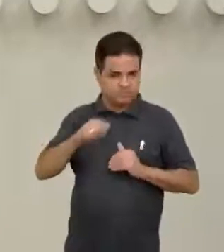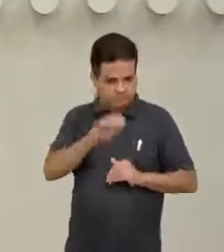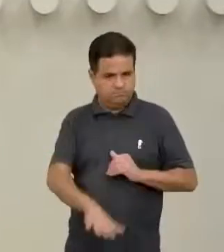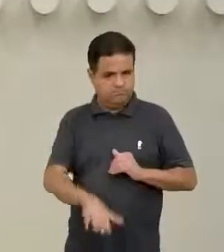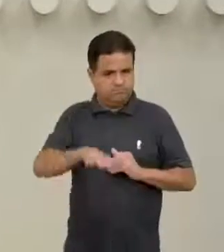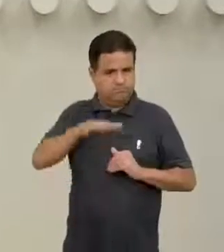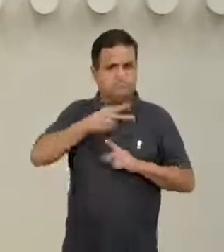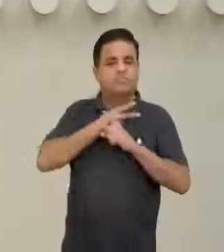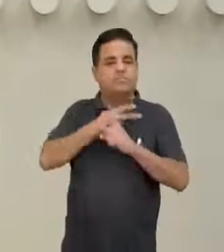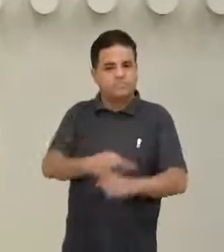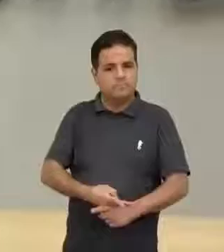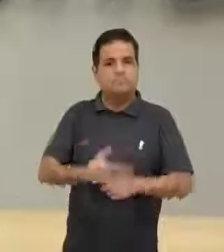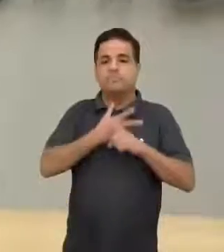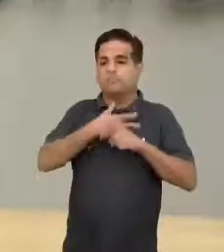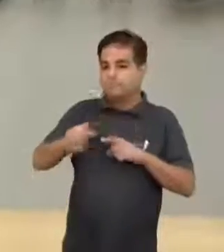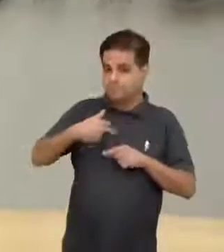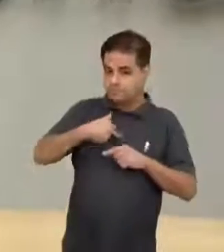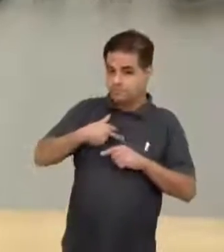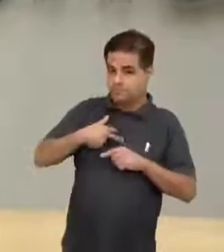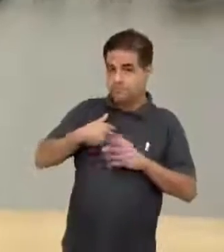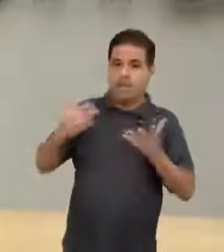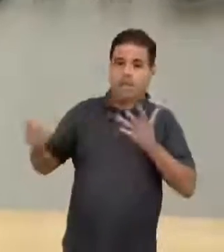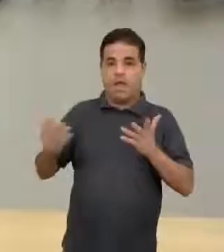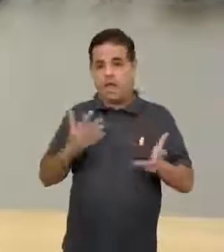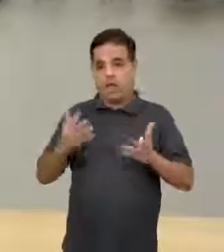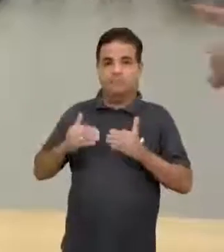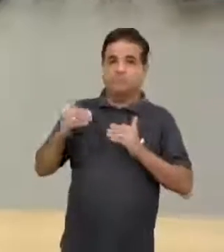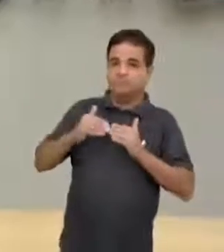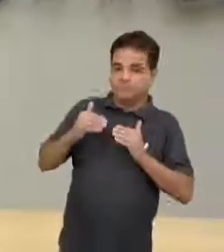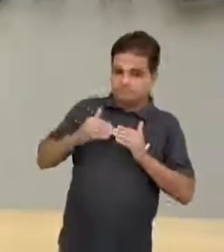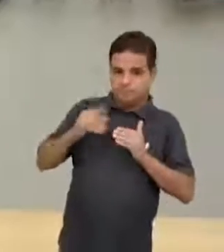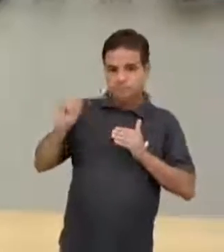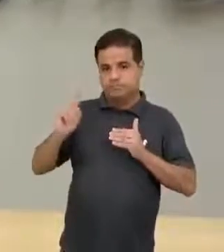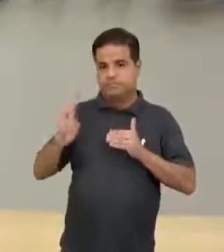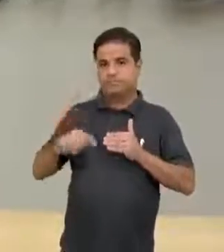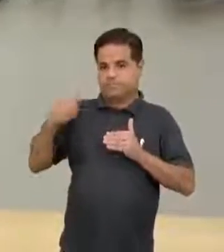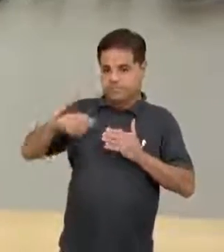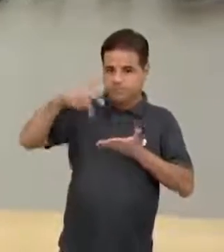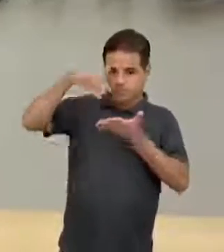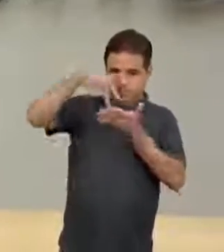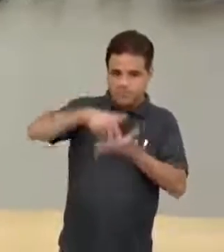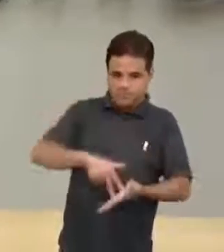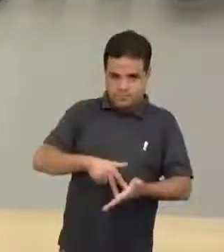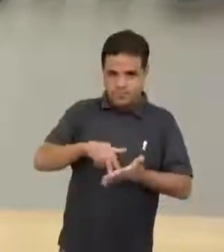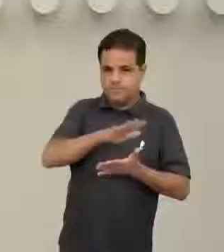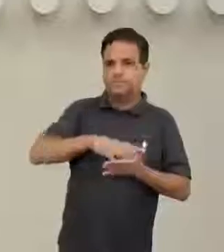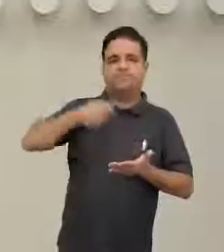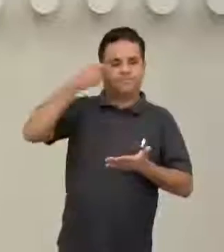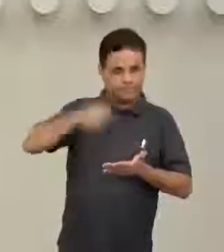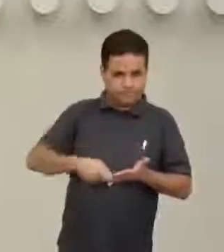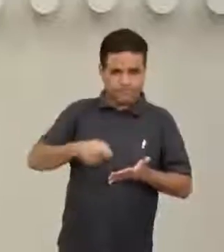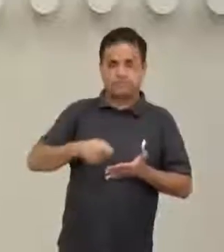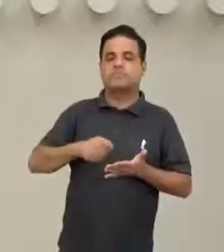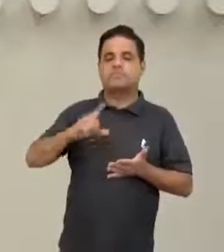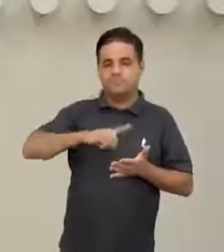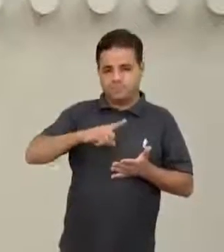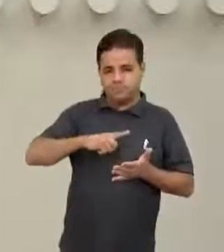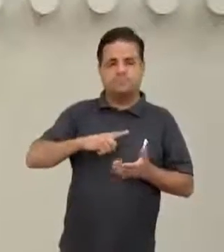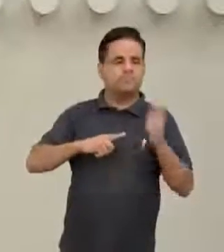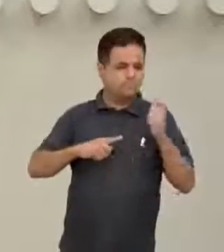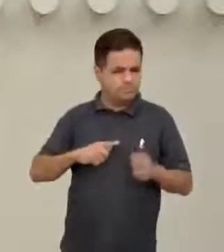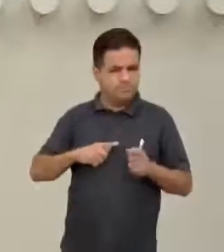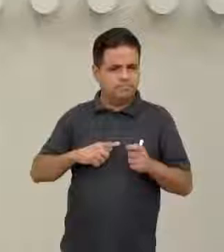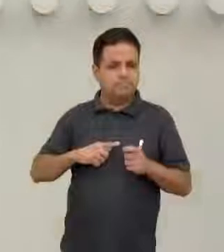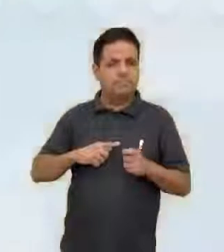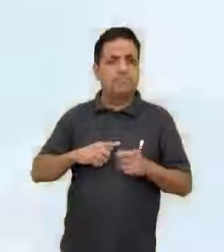buscar vitórias? Só não pode ficar em cima do muro, hein? Eu concordo discordando, não dá certo. Tem que ter uma posição firme. Olha, cada um tem o ponto de vista, não, tem o seu. É